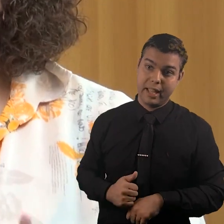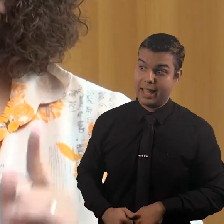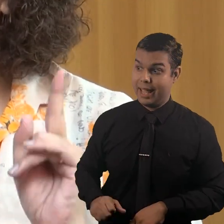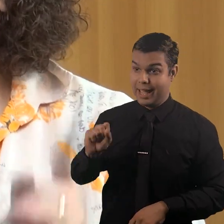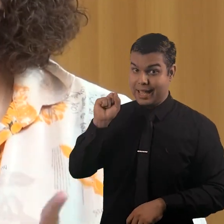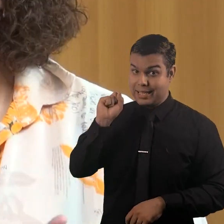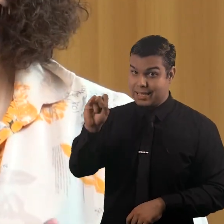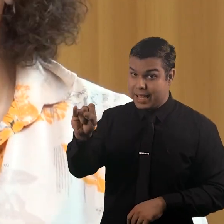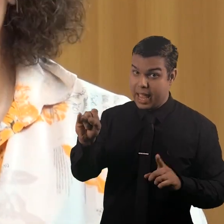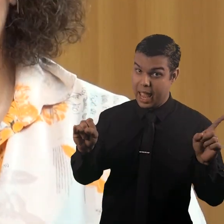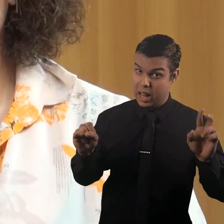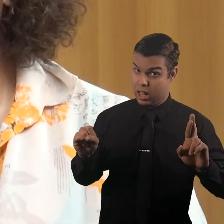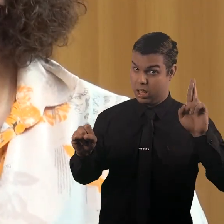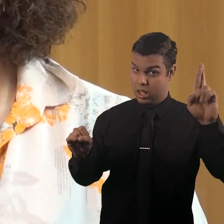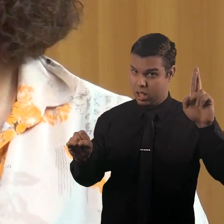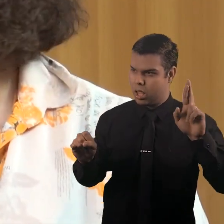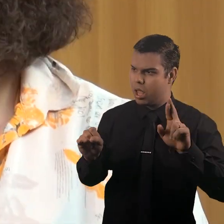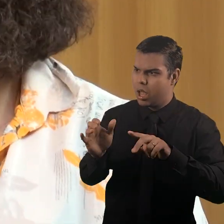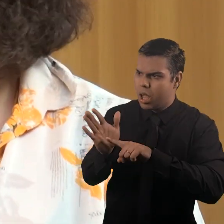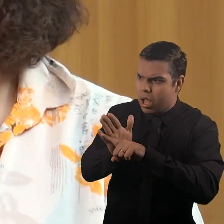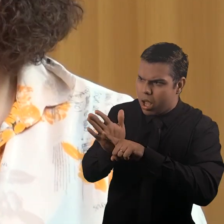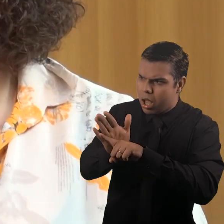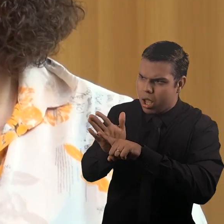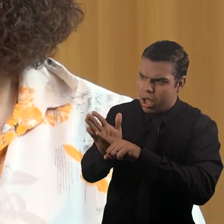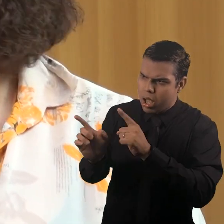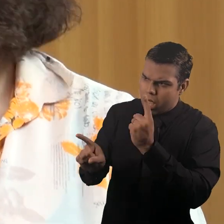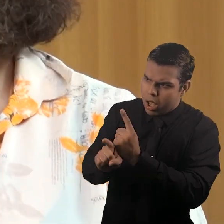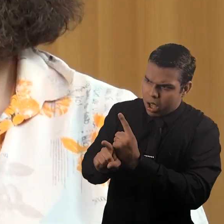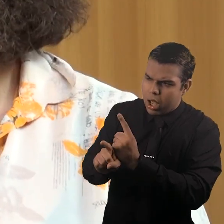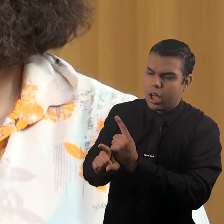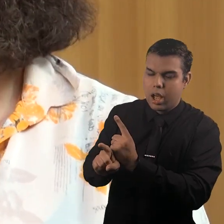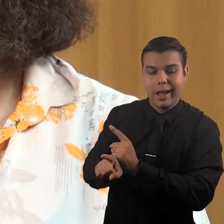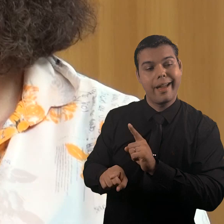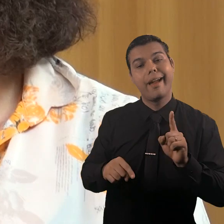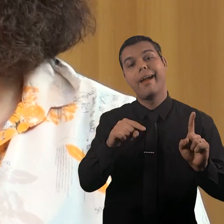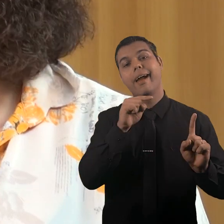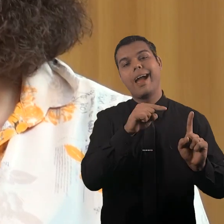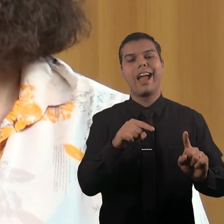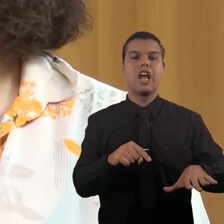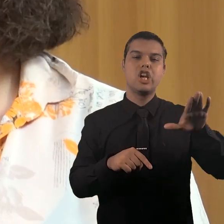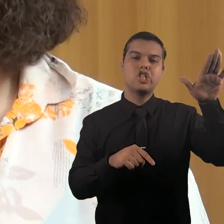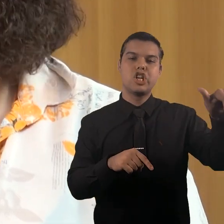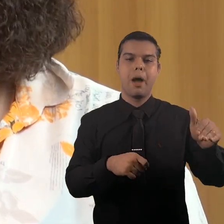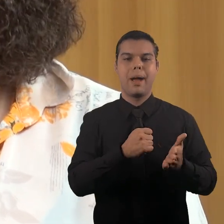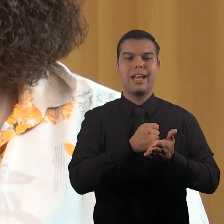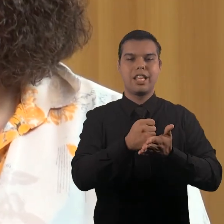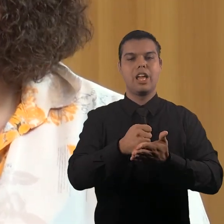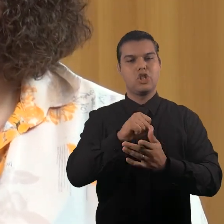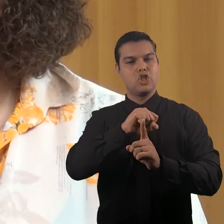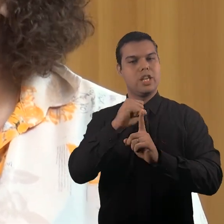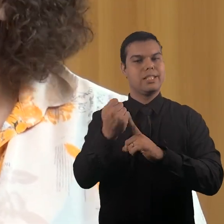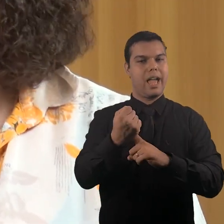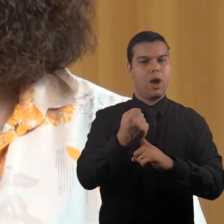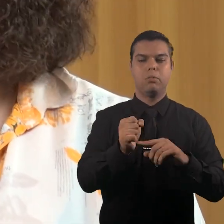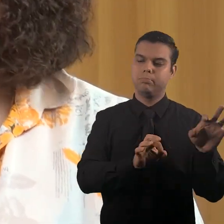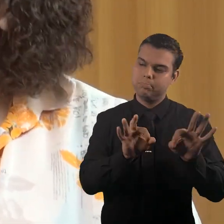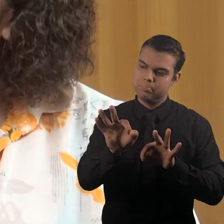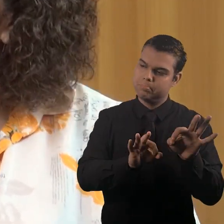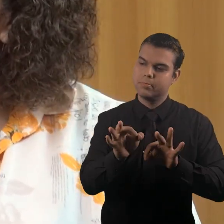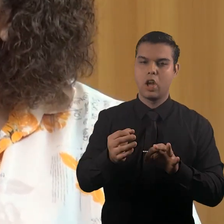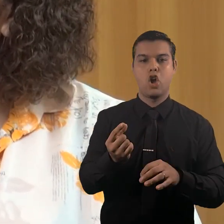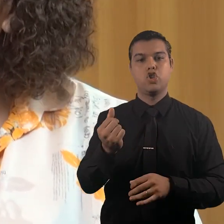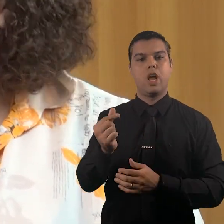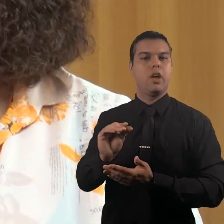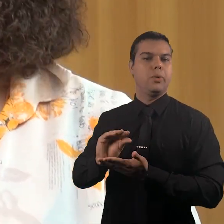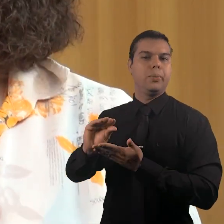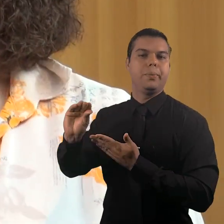de paciente que já detectou isso, o navegador já contactou a assistência social, que já providenciou para não deixar esse